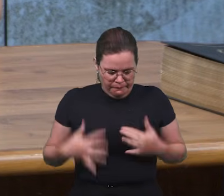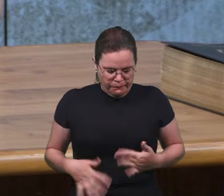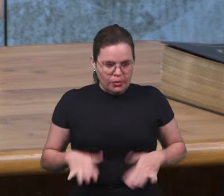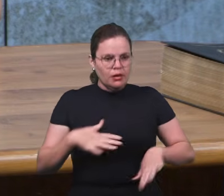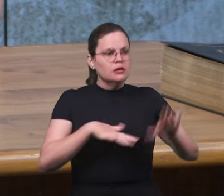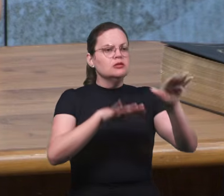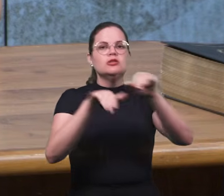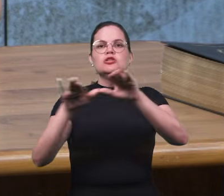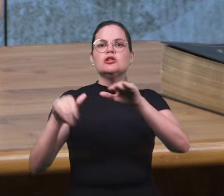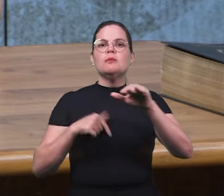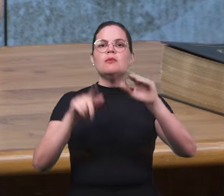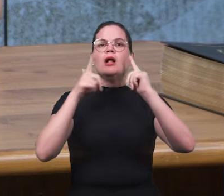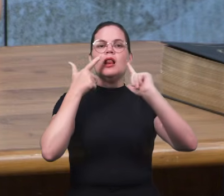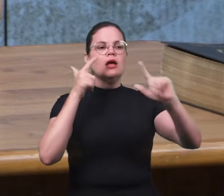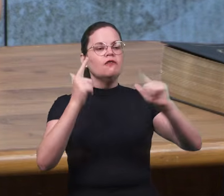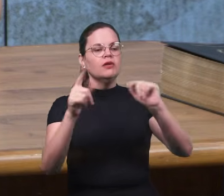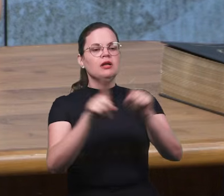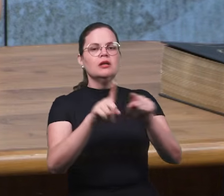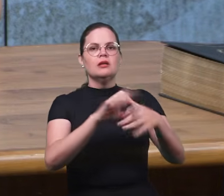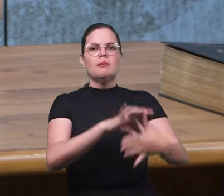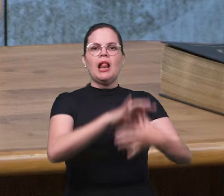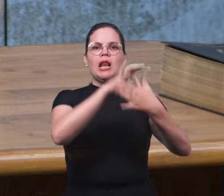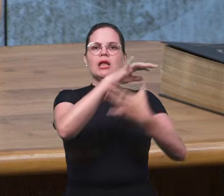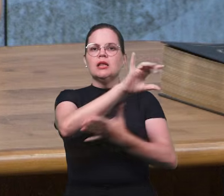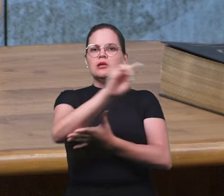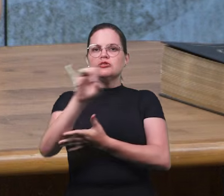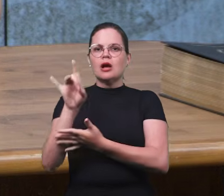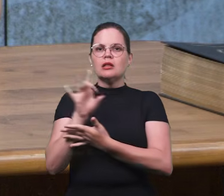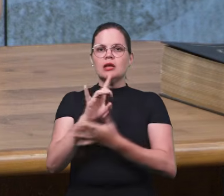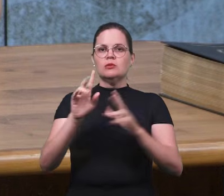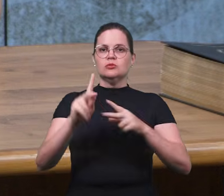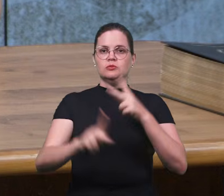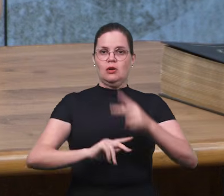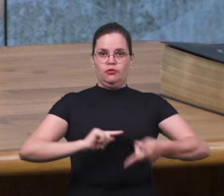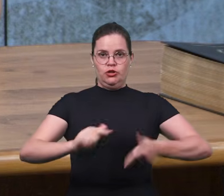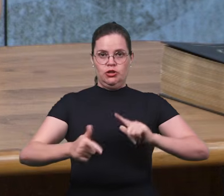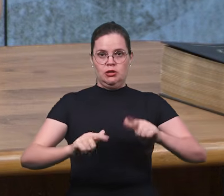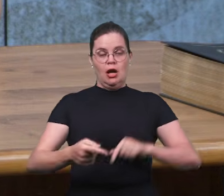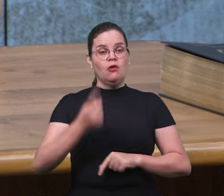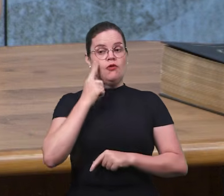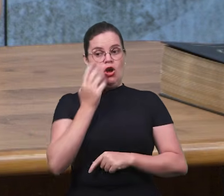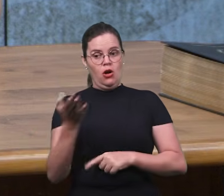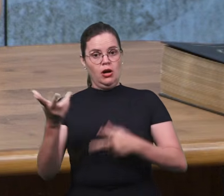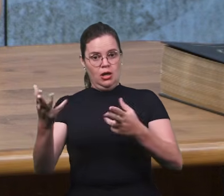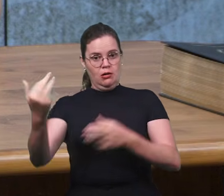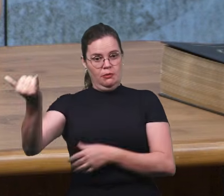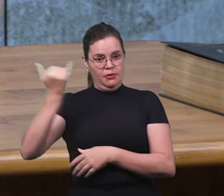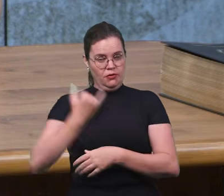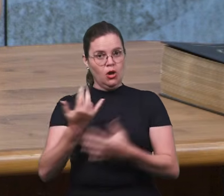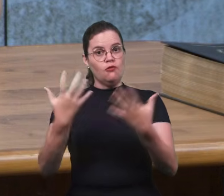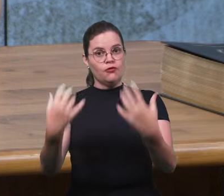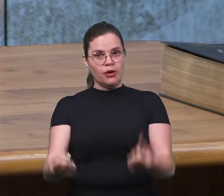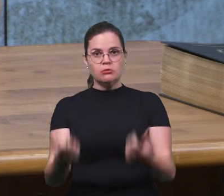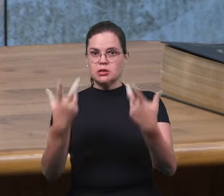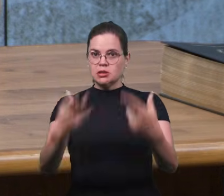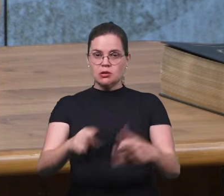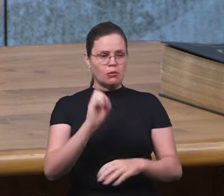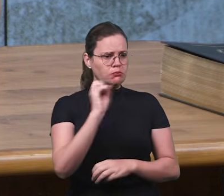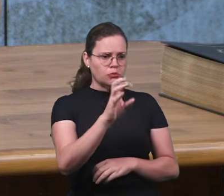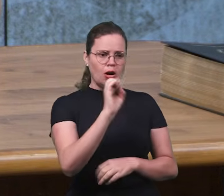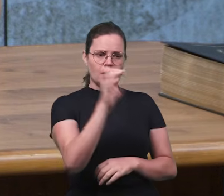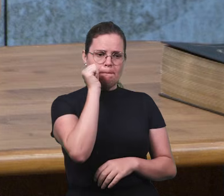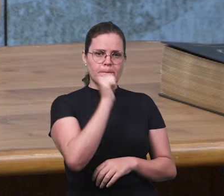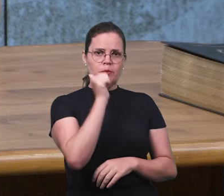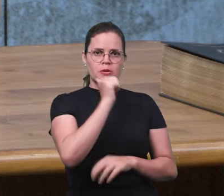dos levitas e a todo Israel de que fariam conforme a esta palavra, e eles